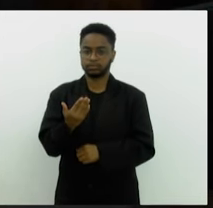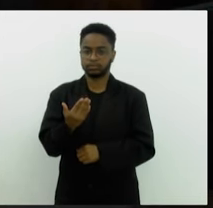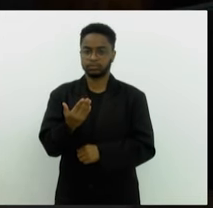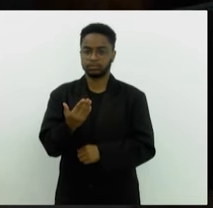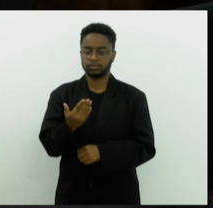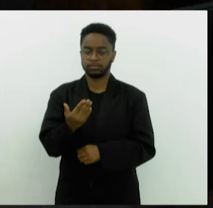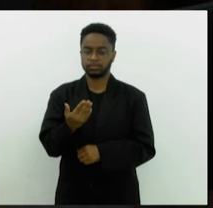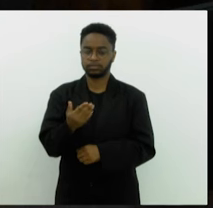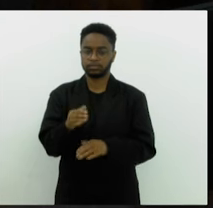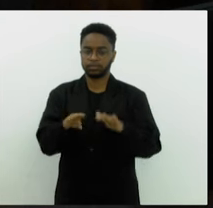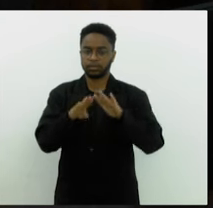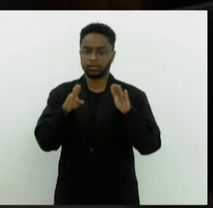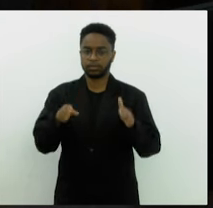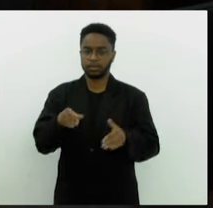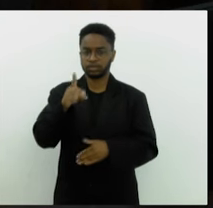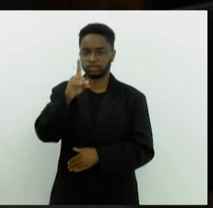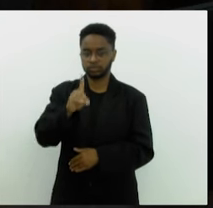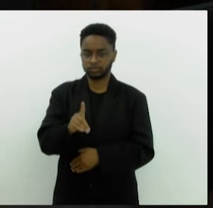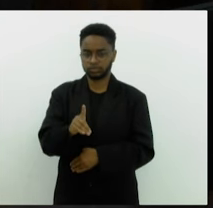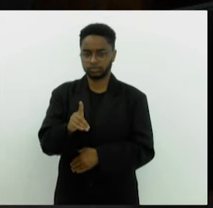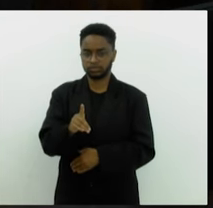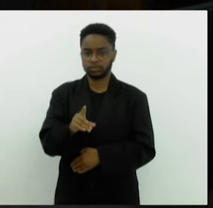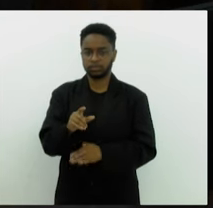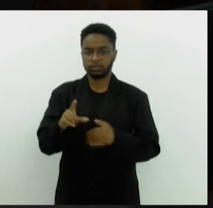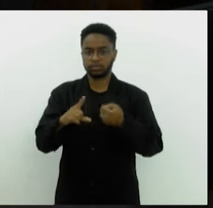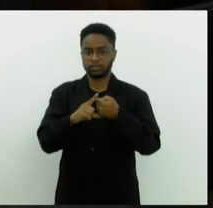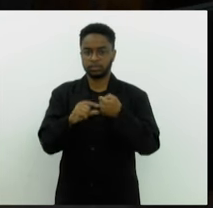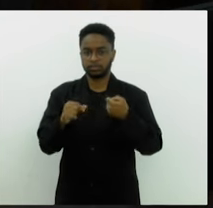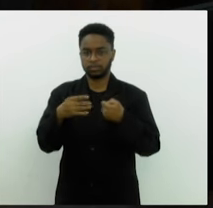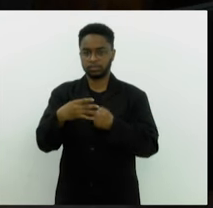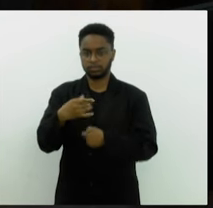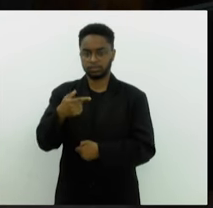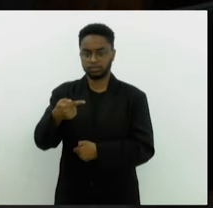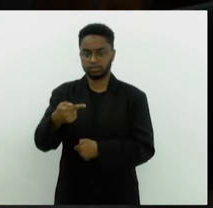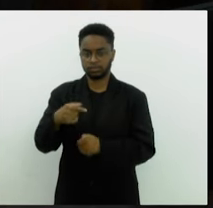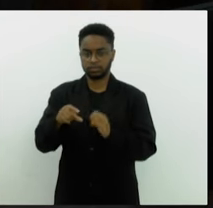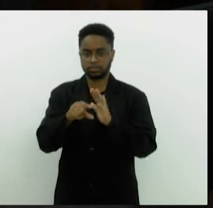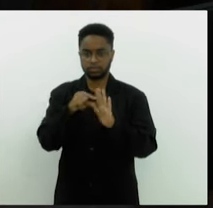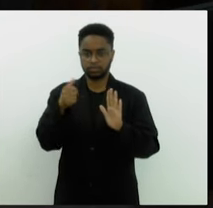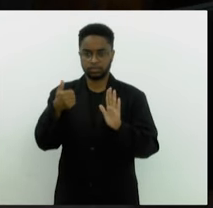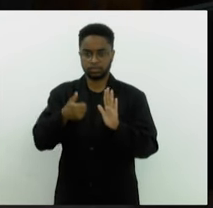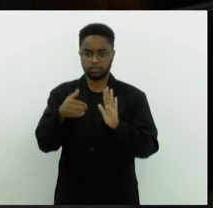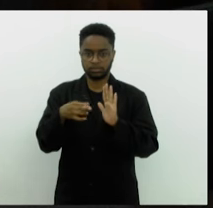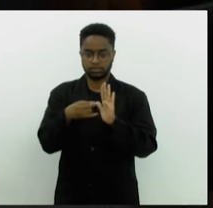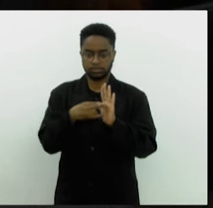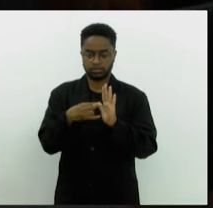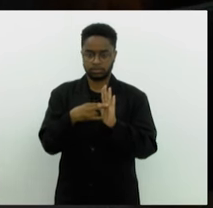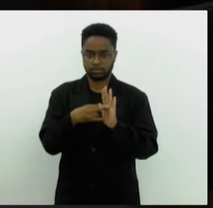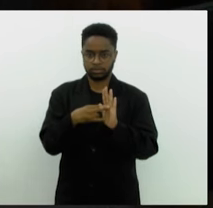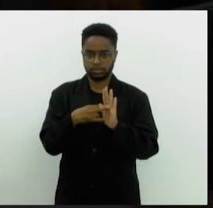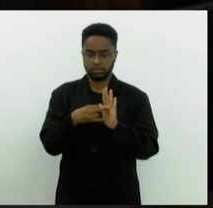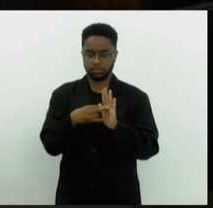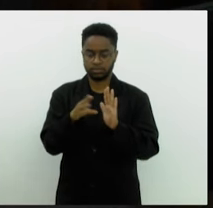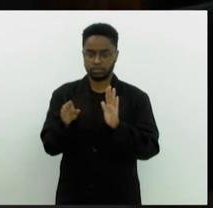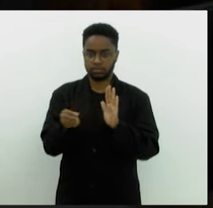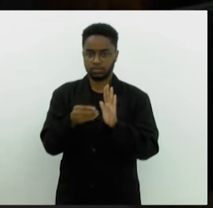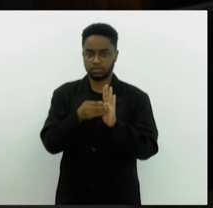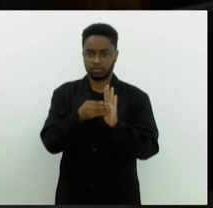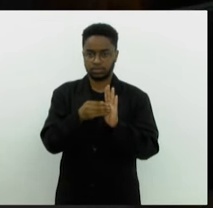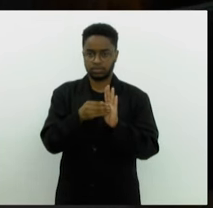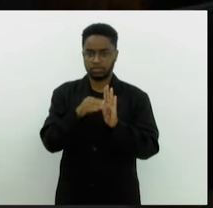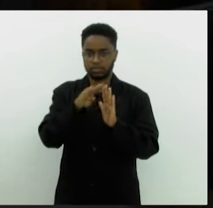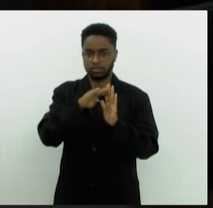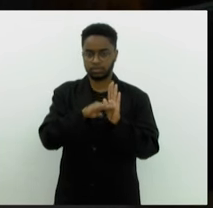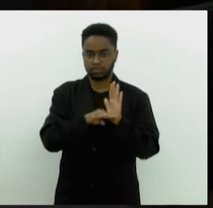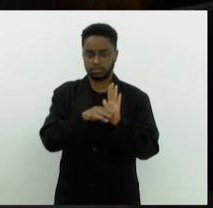requerimento à mesa diretora, nos termos do artigo 47, do parágrafo 1º do Regimento Interno, a inclusão na ordem